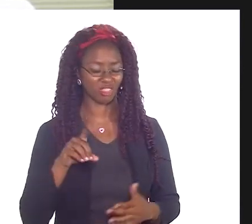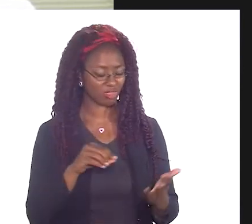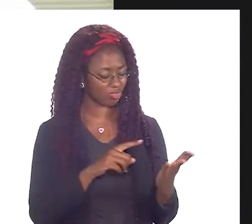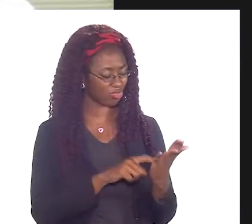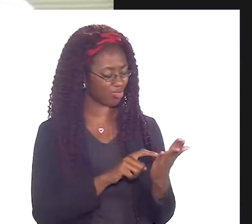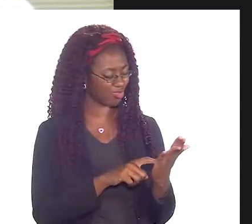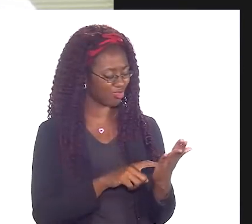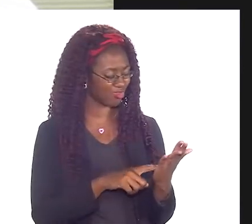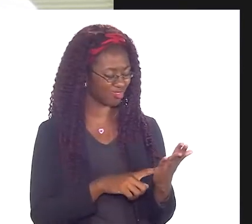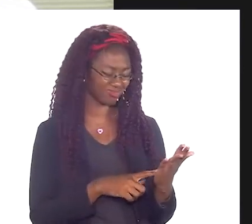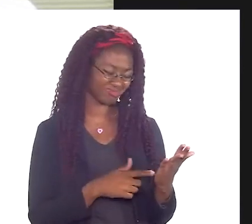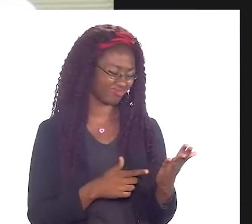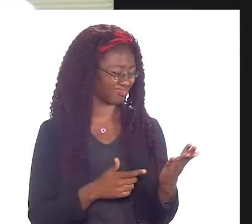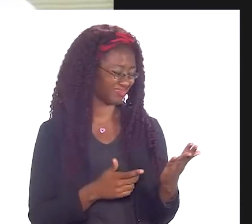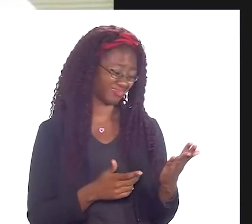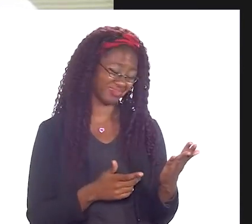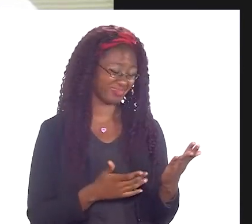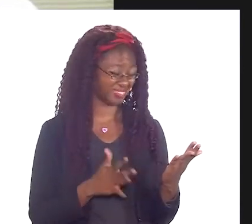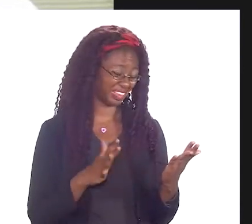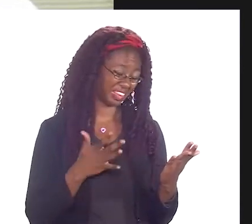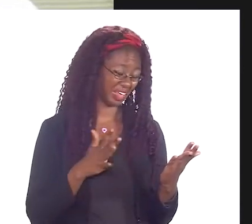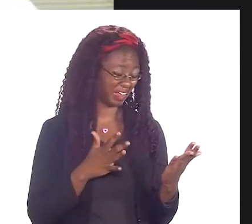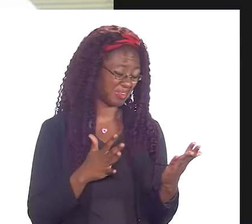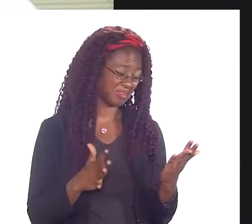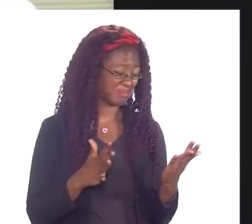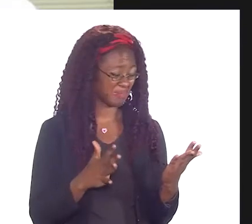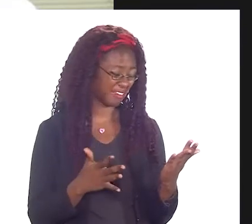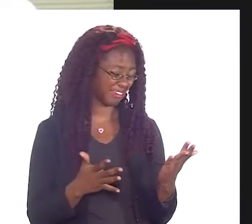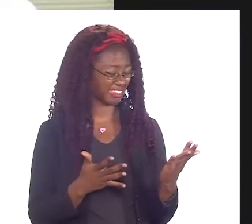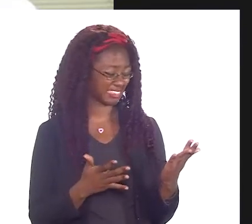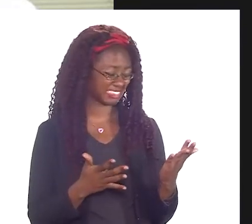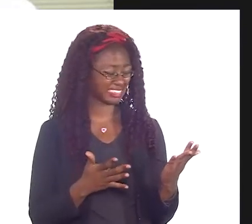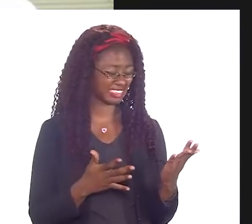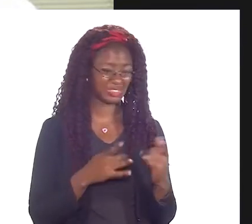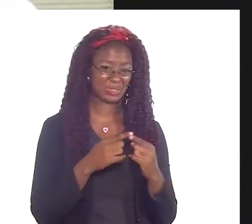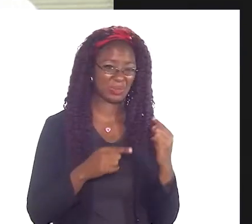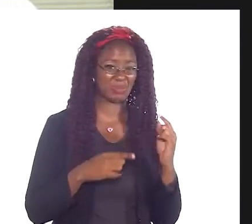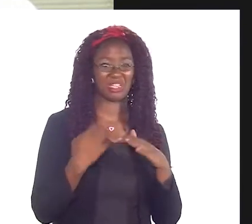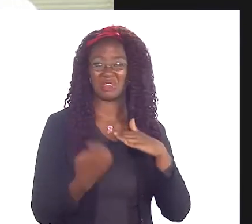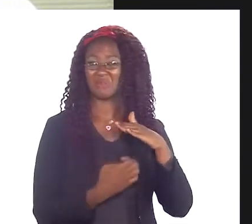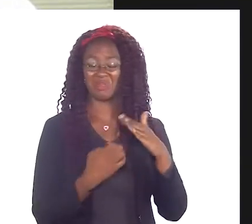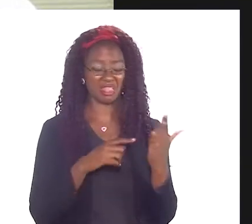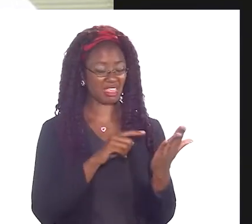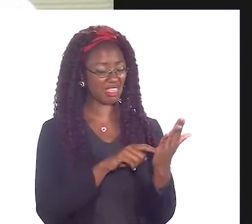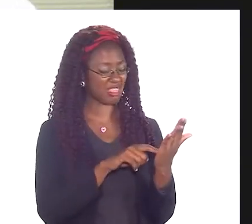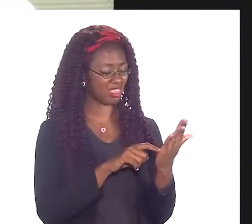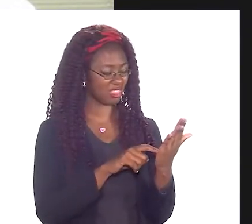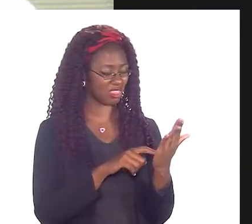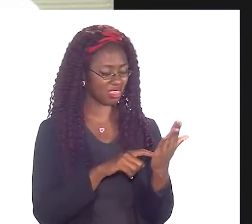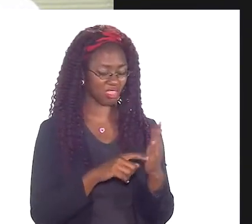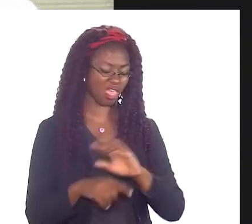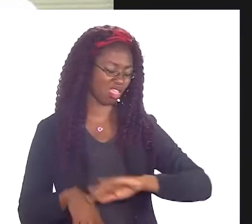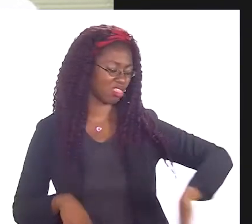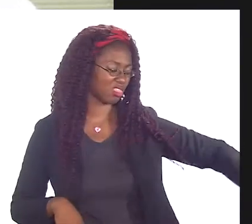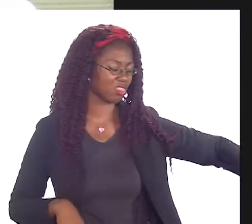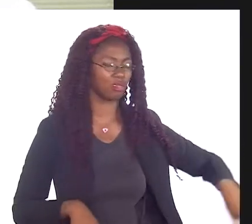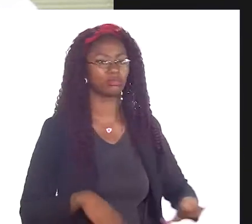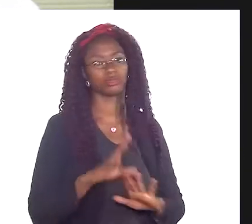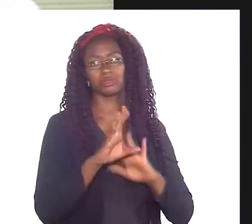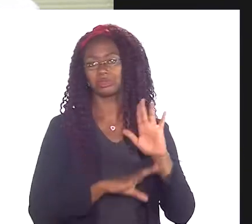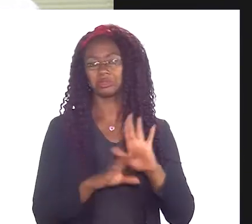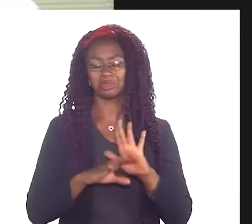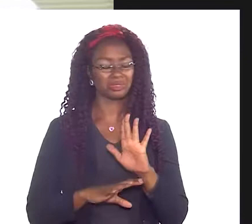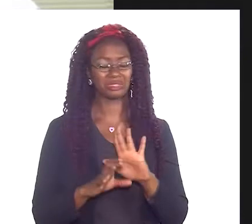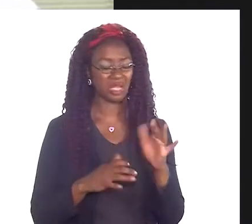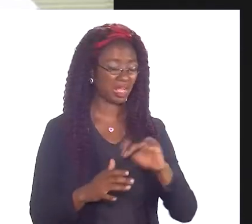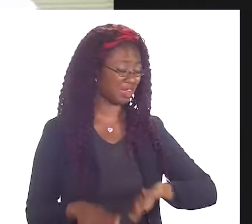não mostrou que você é exatamente o perfil que a empresa está buscando para aquele cargo específico, o seu currículo é passado e